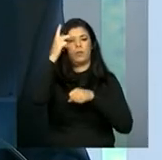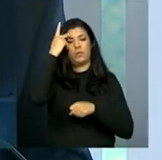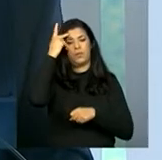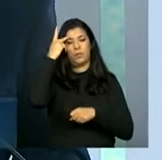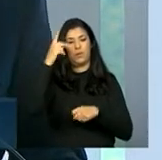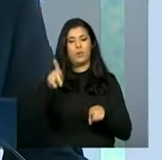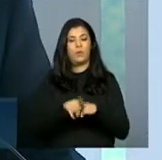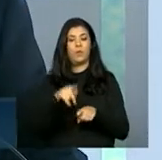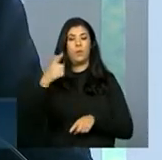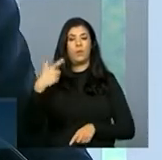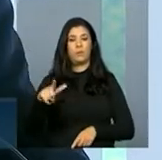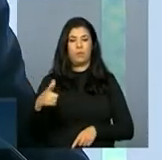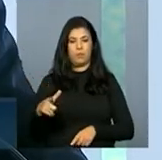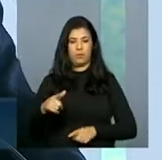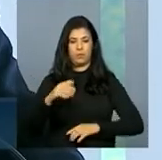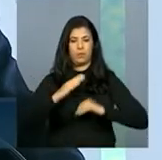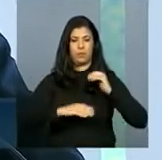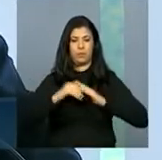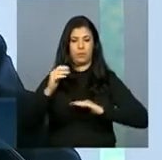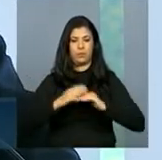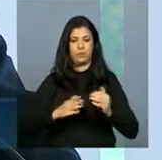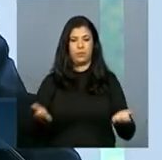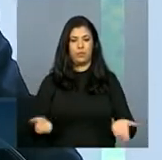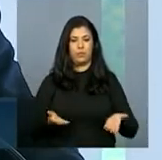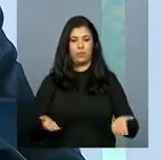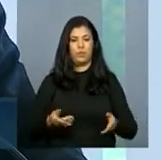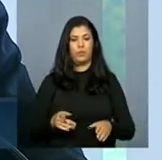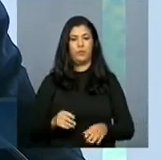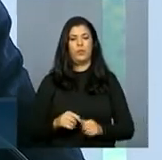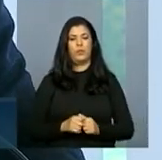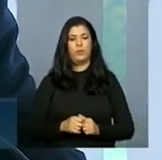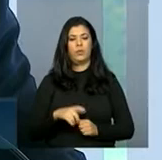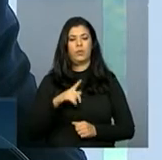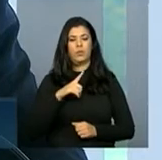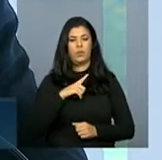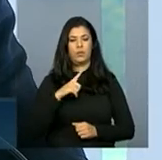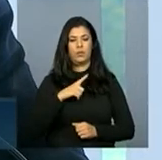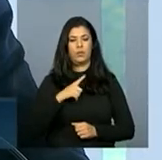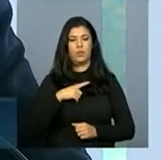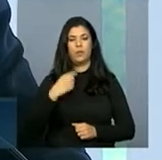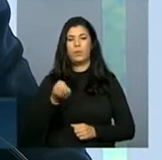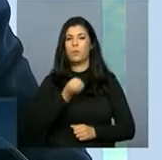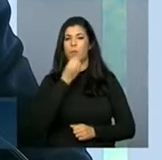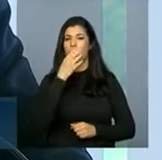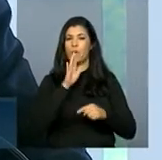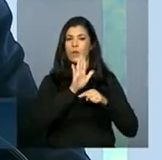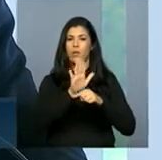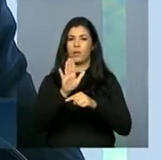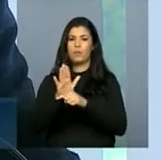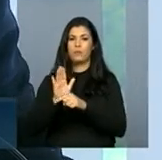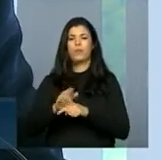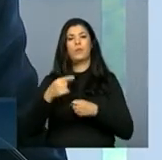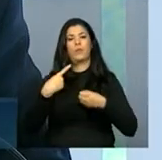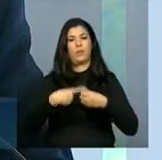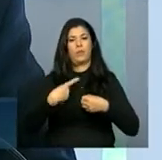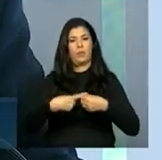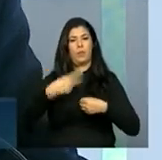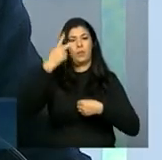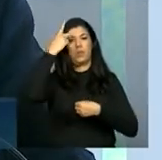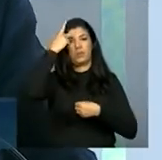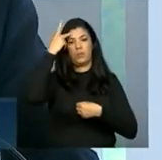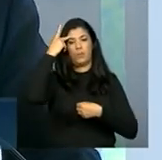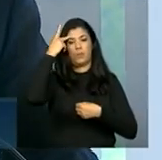a outra operação que aqui estamos fazendo é tão bem beneficiando a cidade de São Paulo